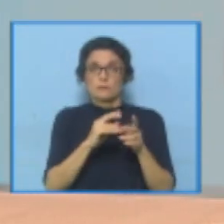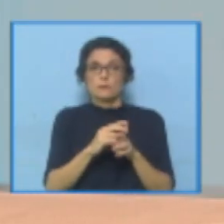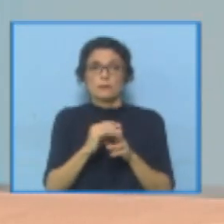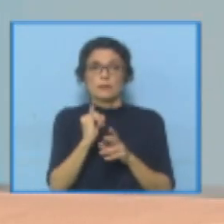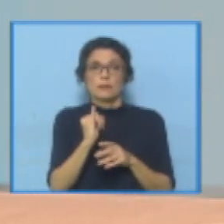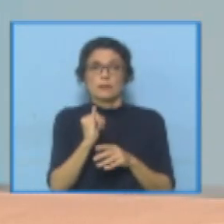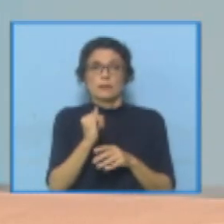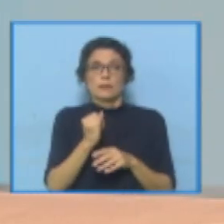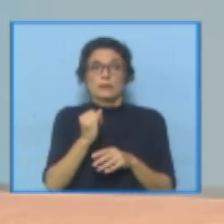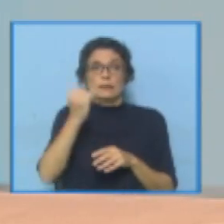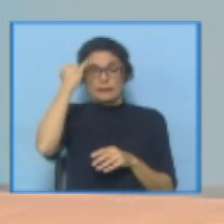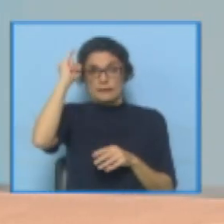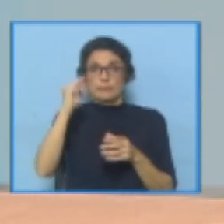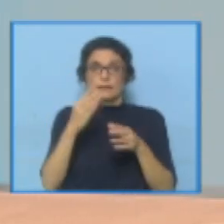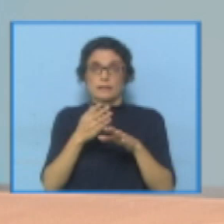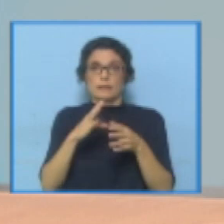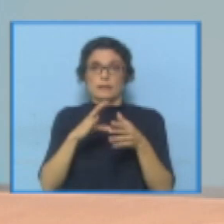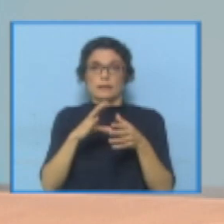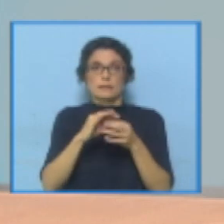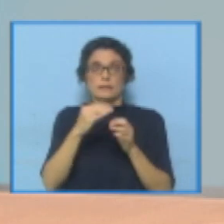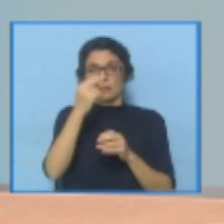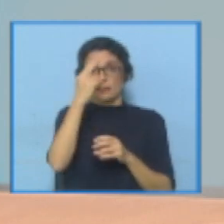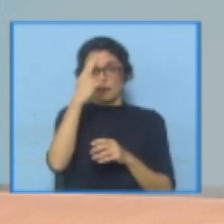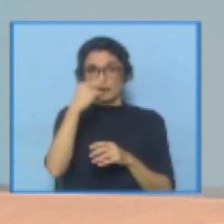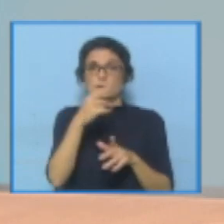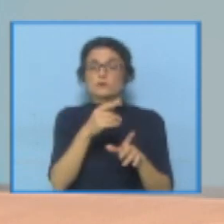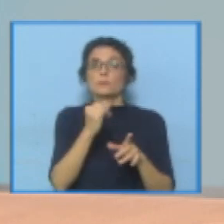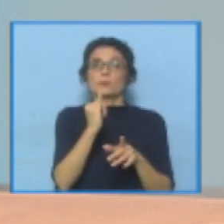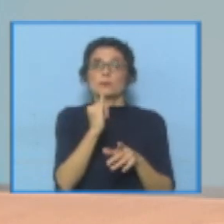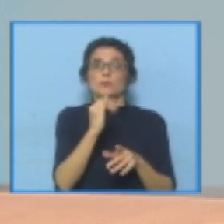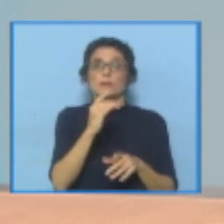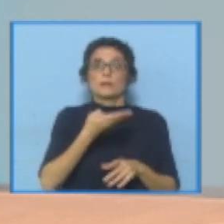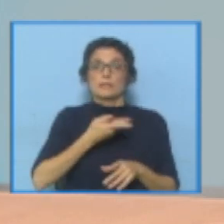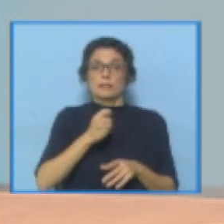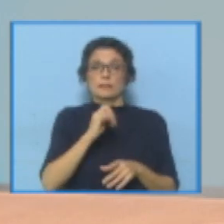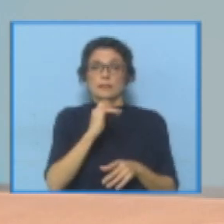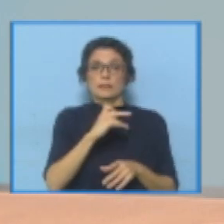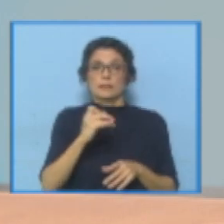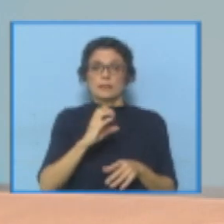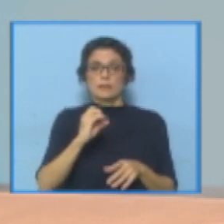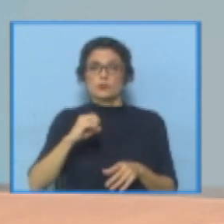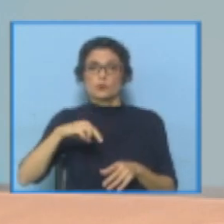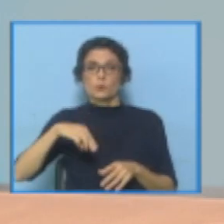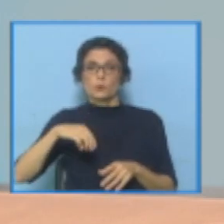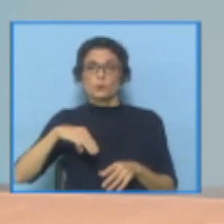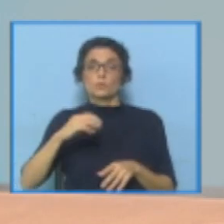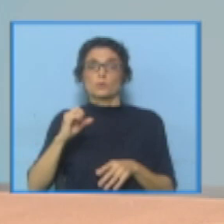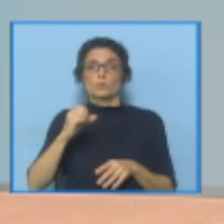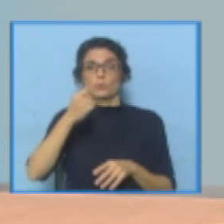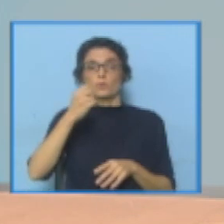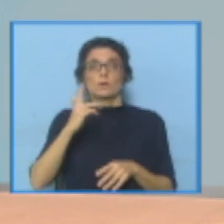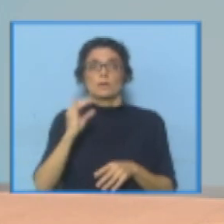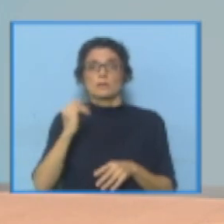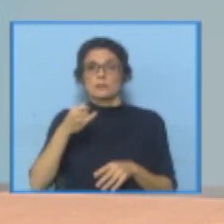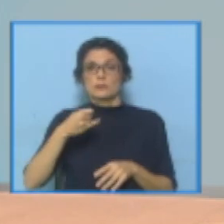que tem uma loja online e, portanto, será imediatamente entregue. Sabemos também que a Diocese de Lisboa está